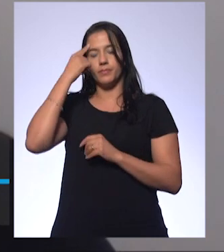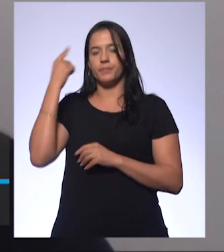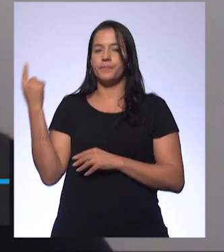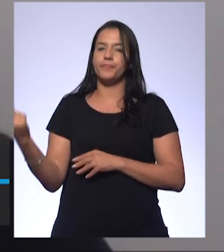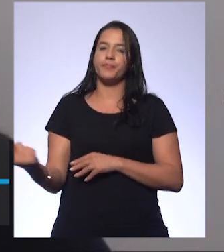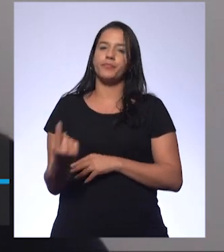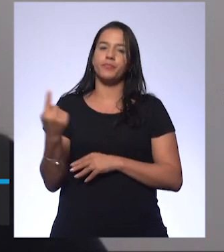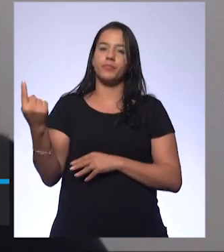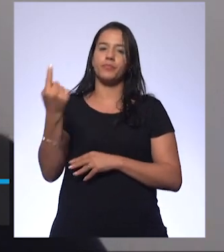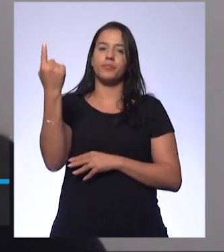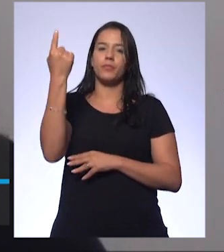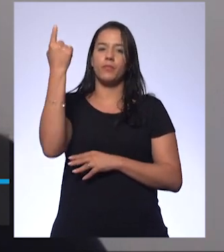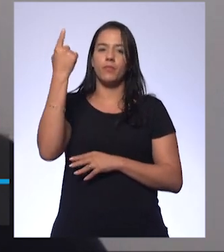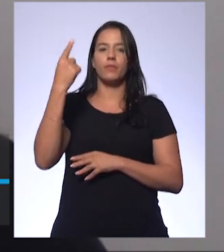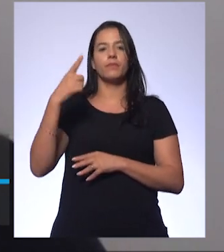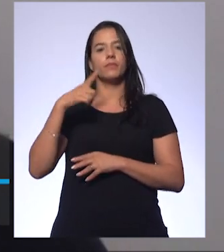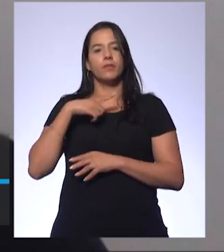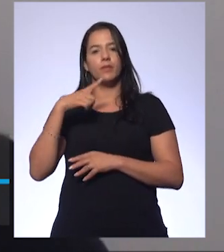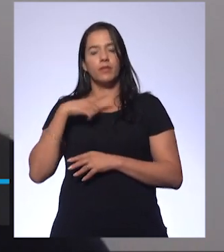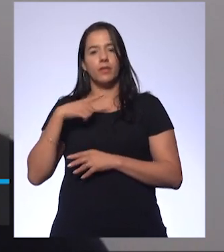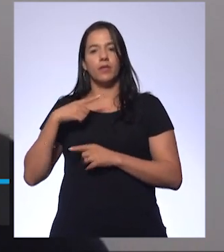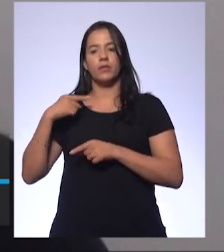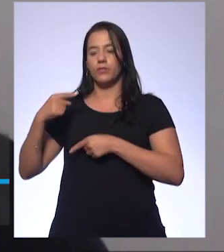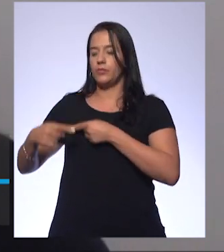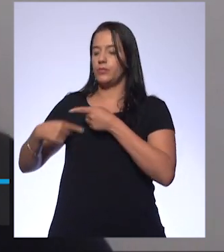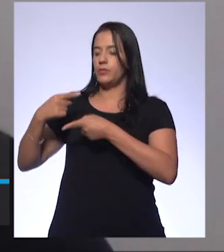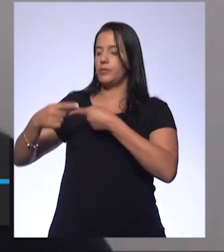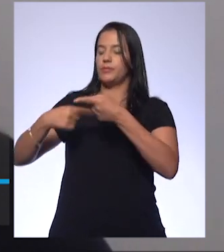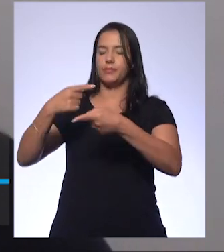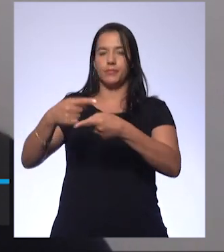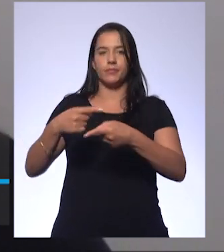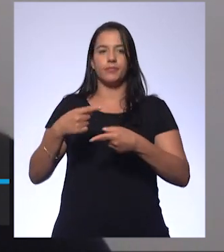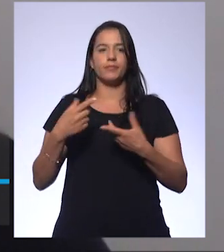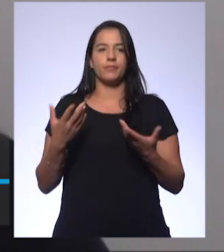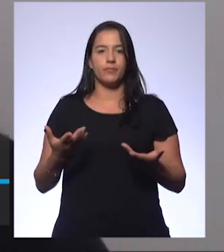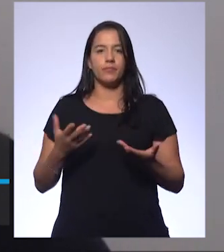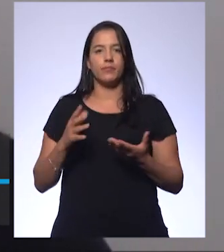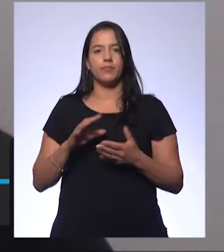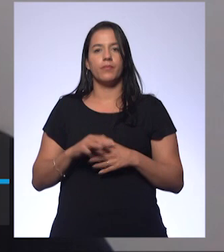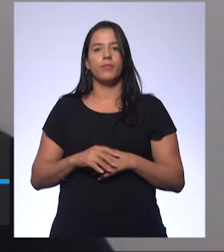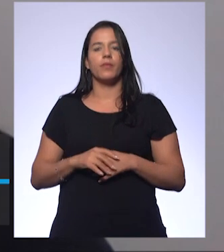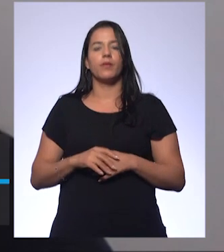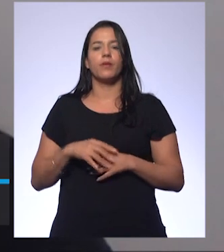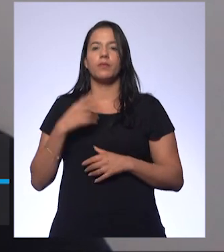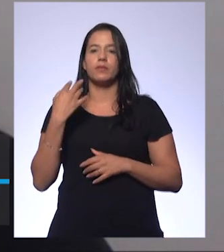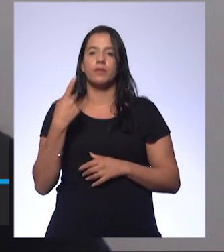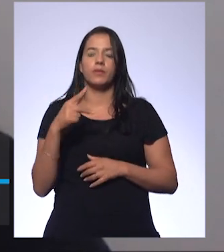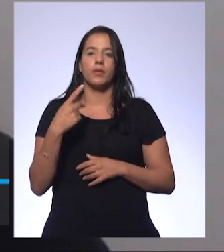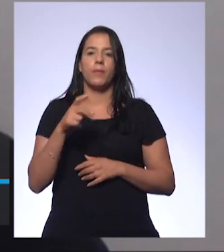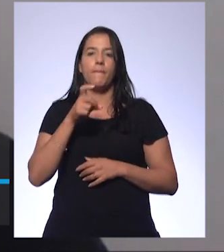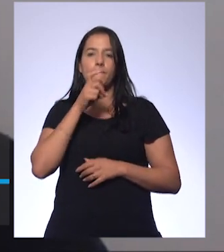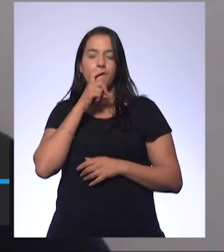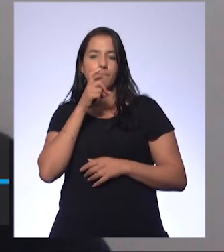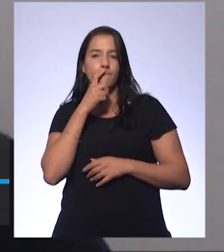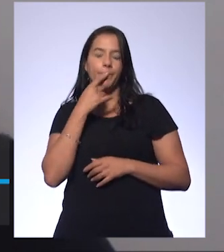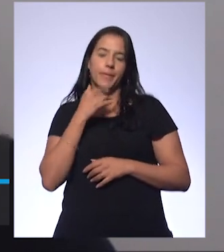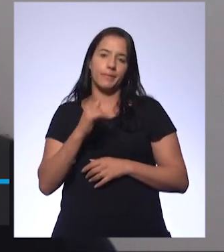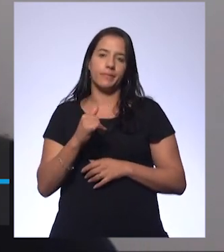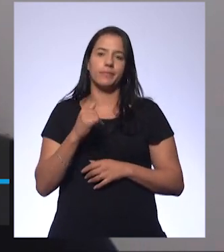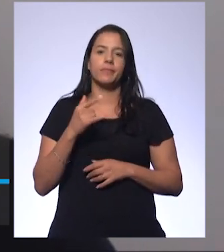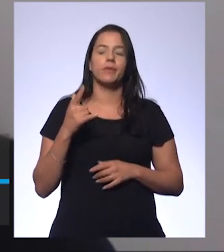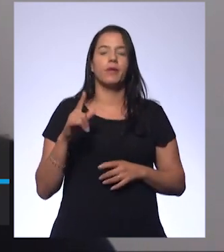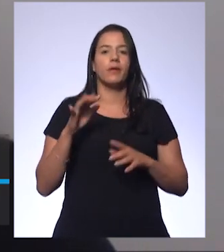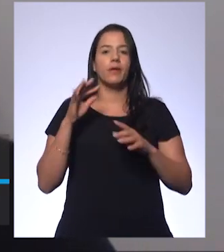né? Então, tem uma questão genética da altura. Claro, né? Se você tem pais super altos